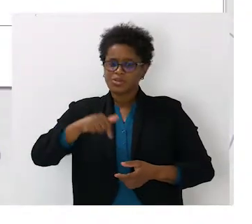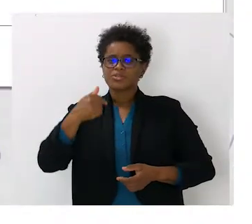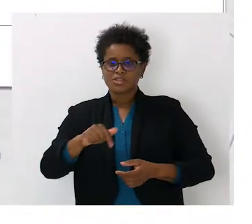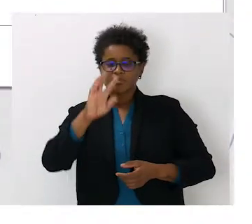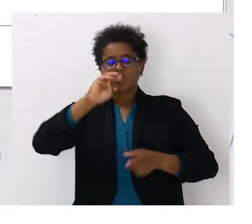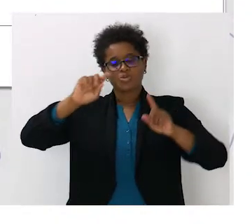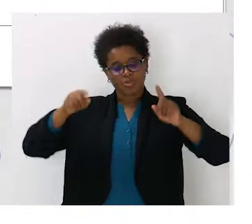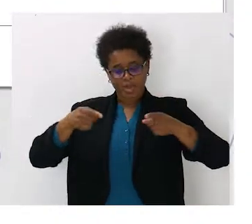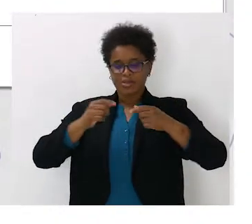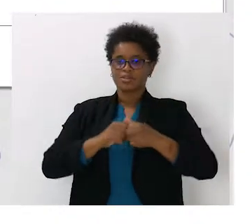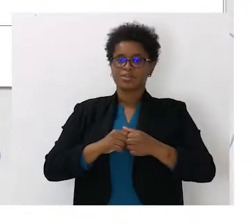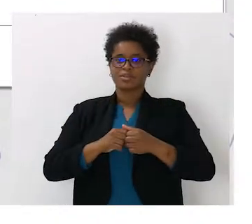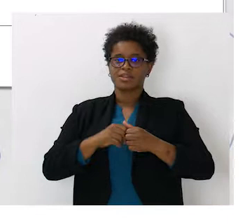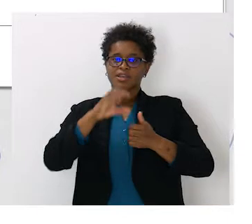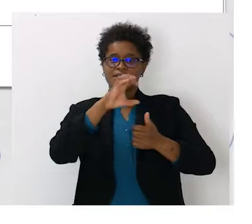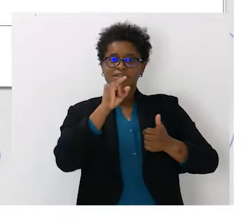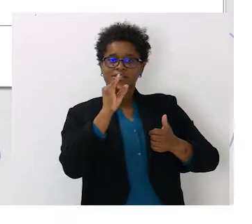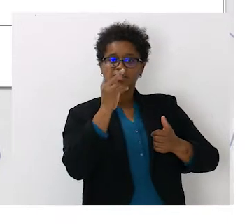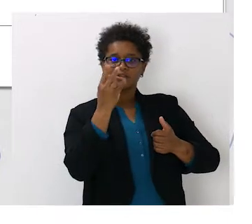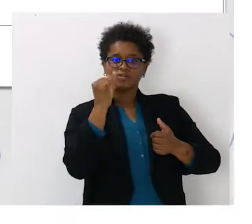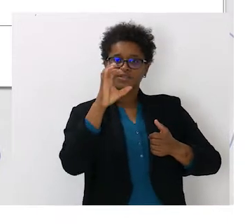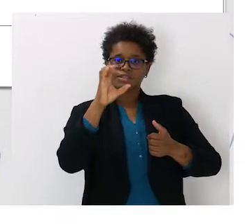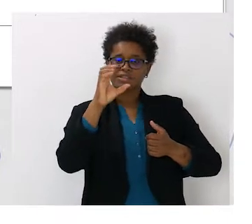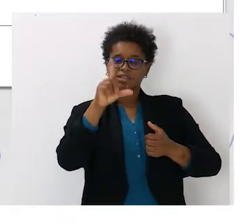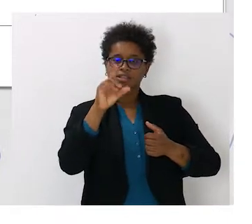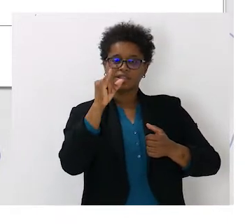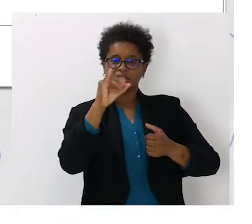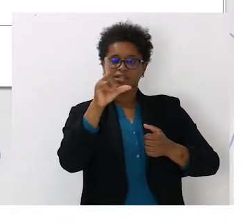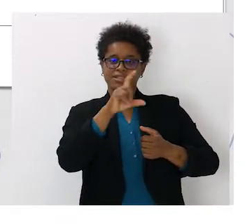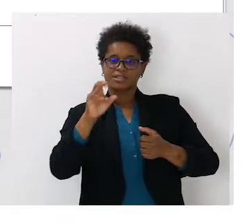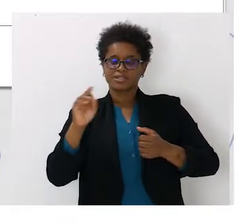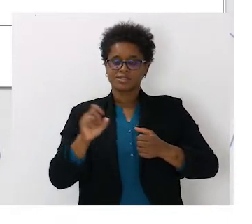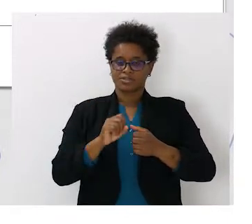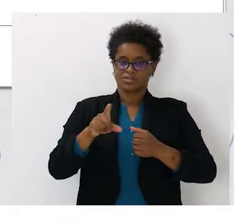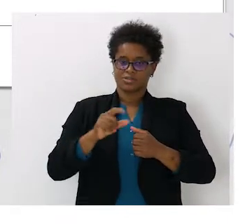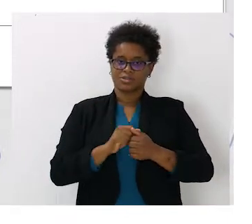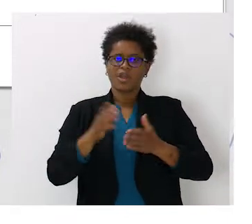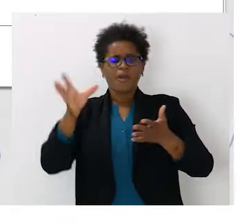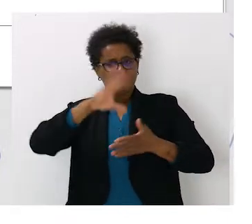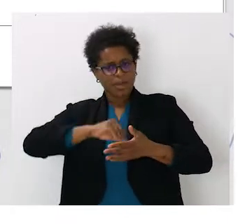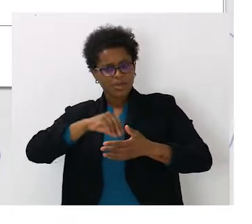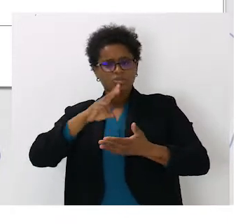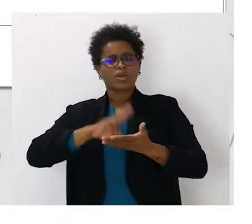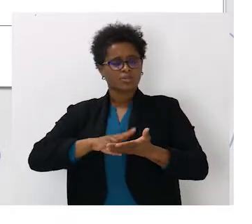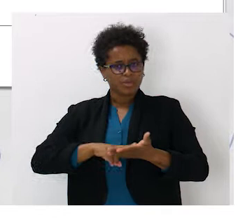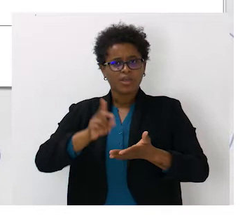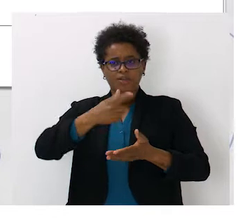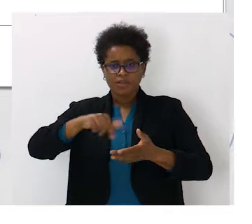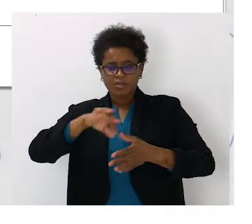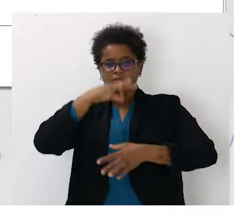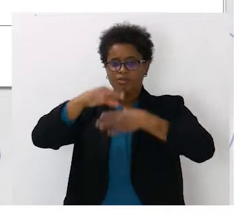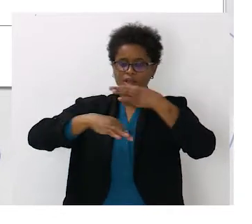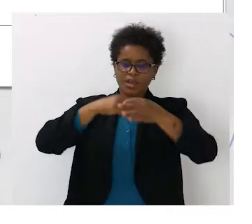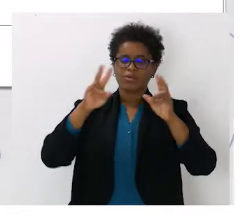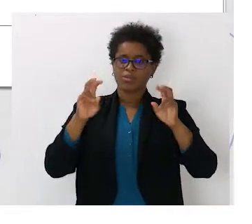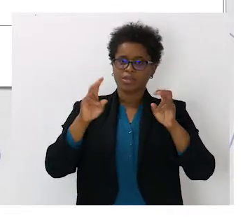temos como sumário as civilizações dos grandes rios. Mais concretamente, vamos